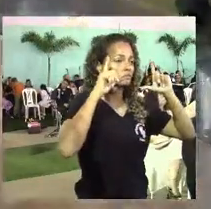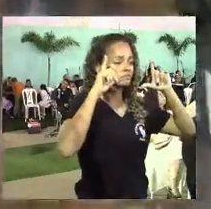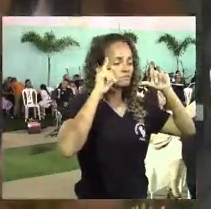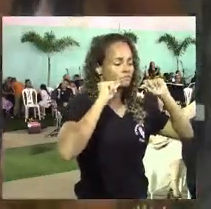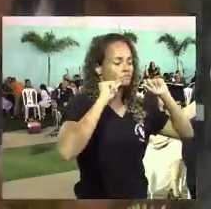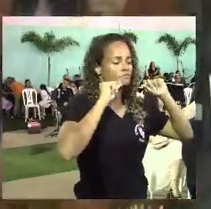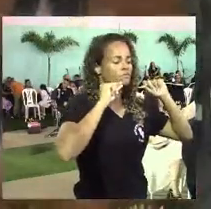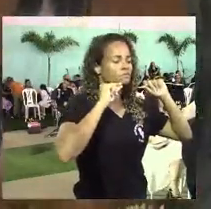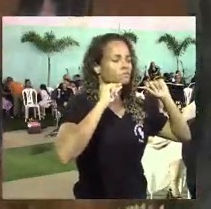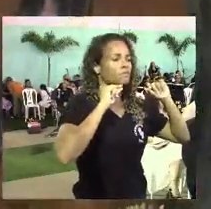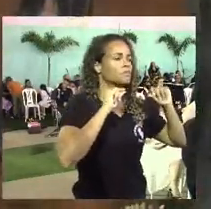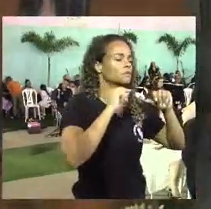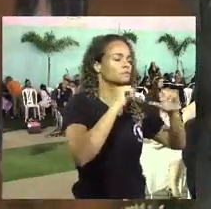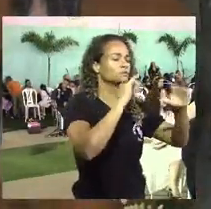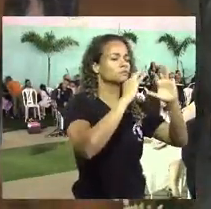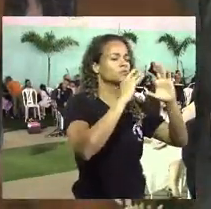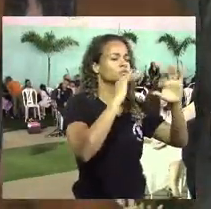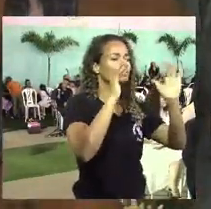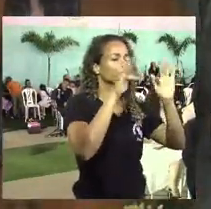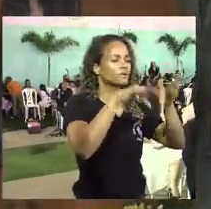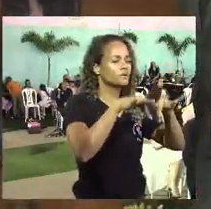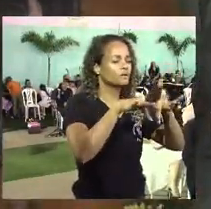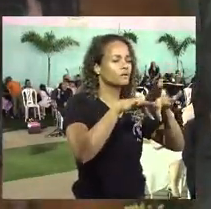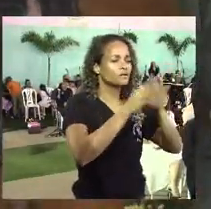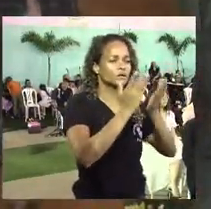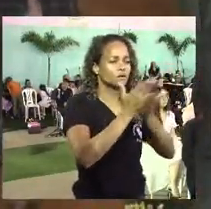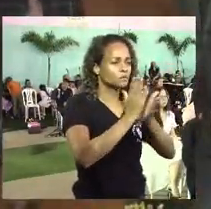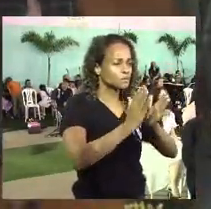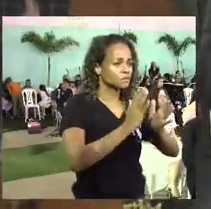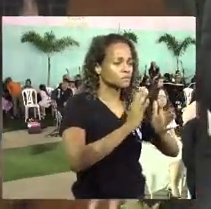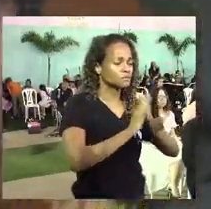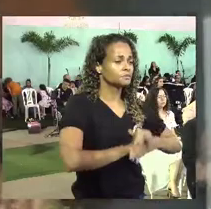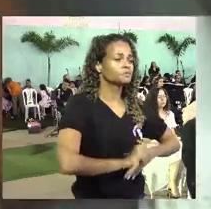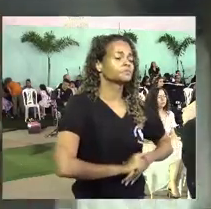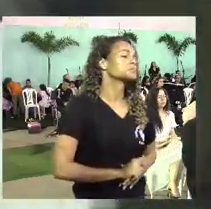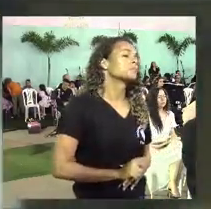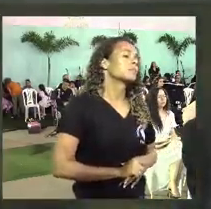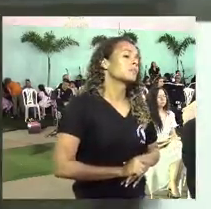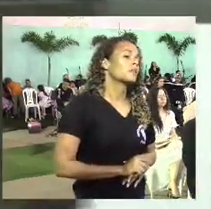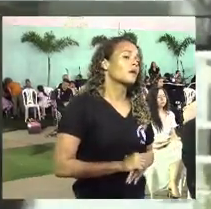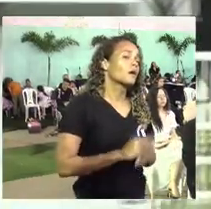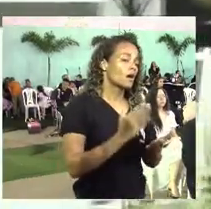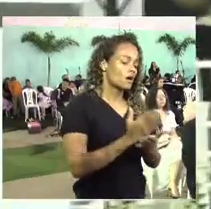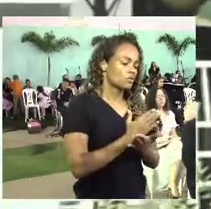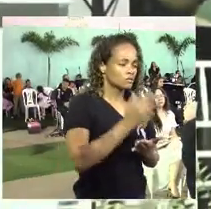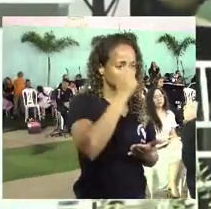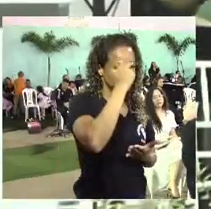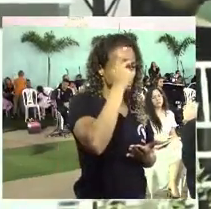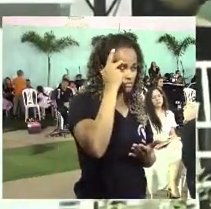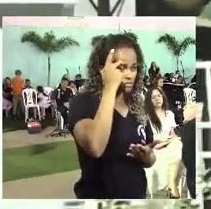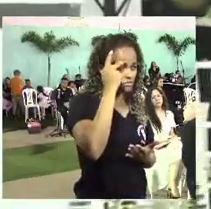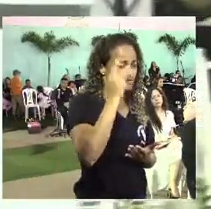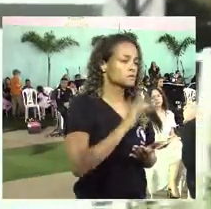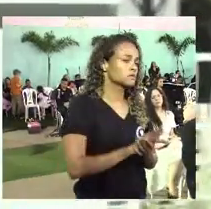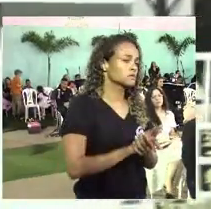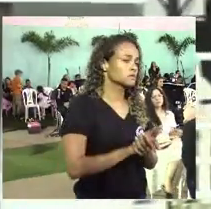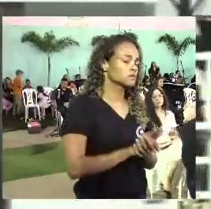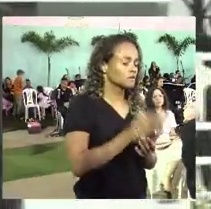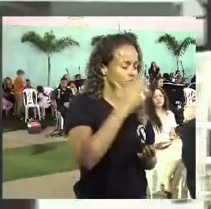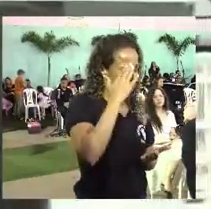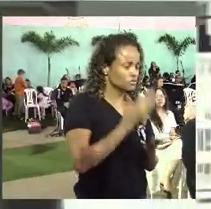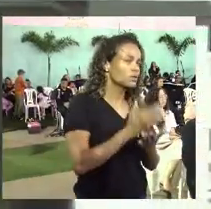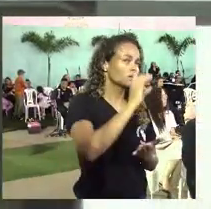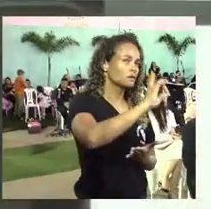olhos Alcione A Última Trombeta pois a trombeta senhora e aqueles que morreram em Cristo ressuscitarão primeiro